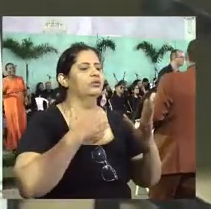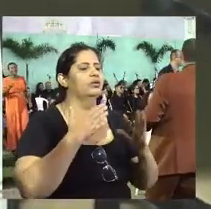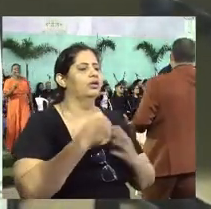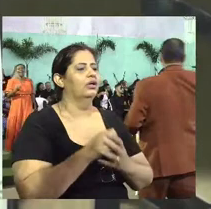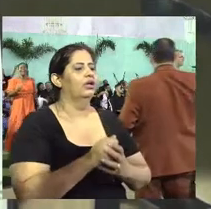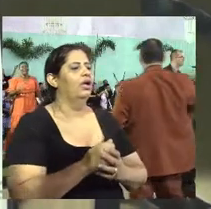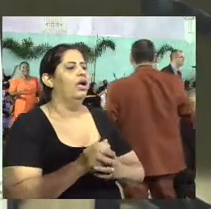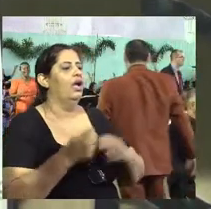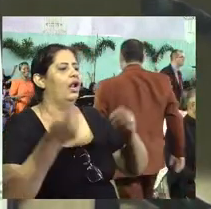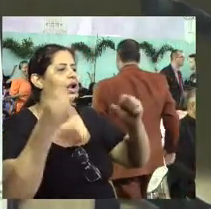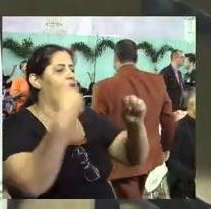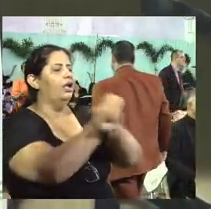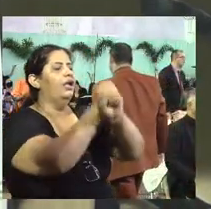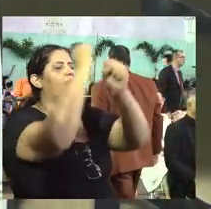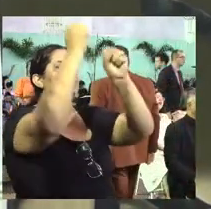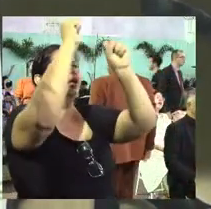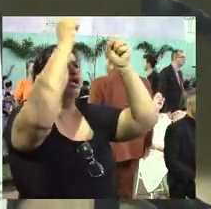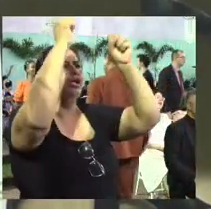aleluia